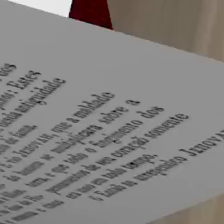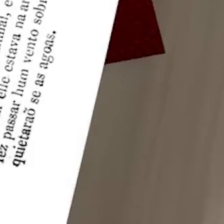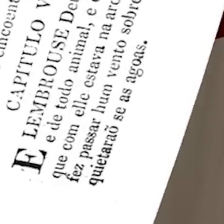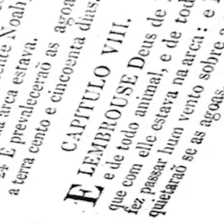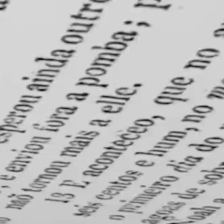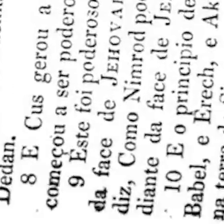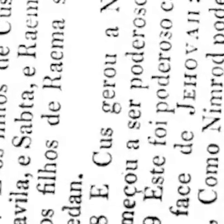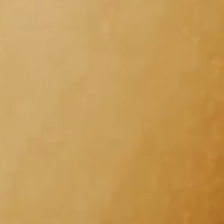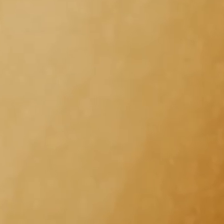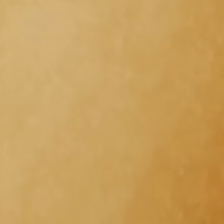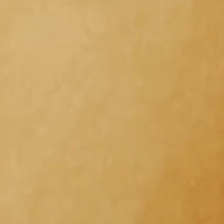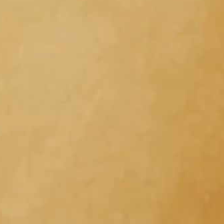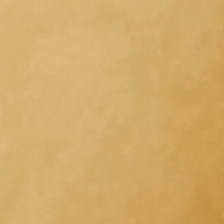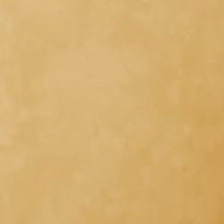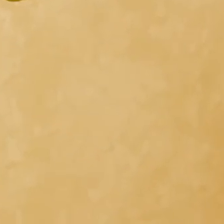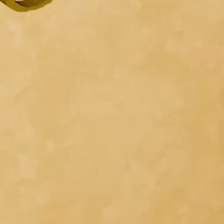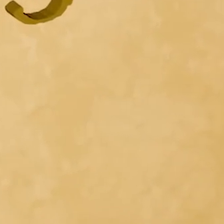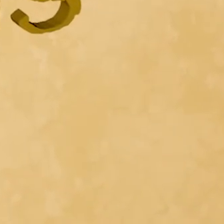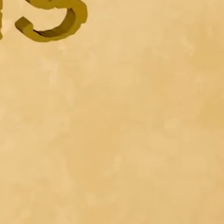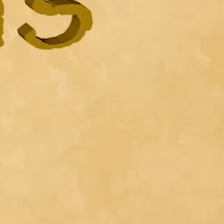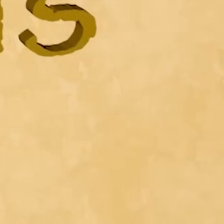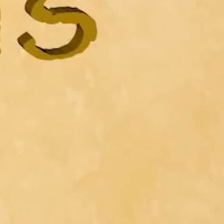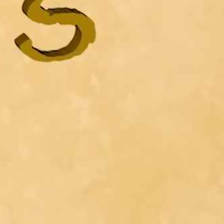TV Web Manaim apresenta